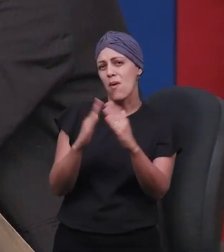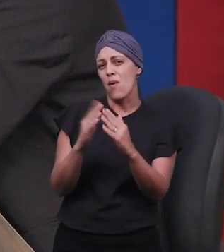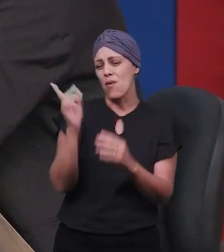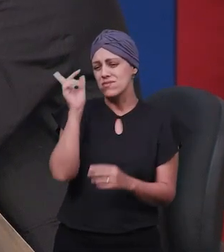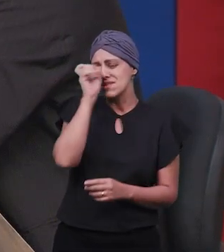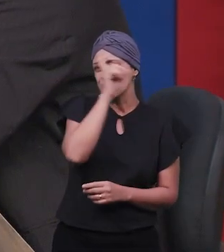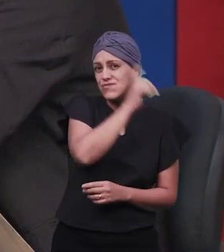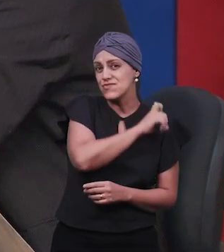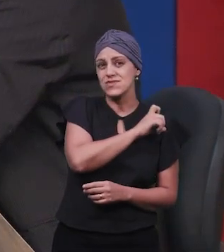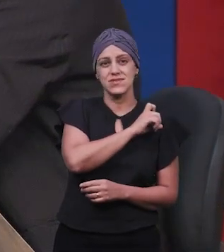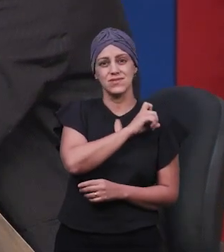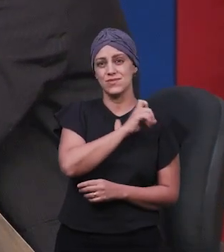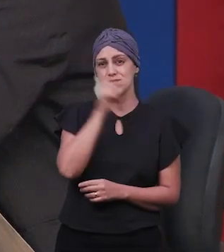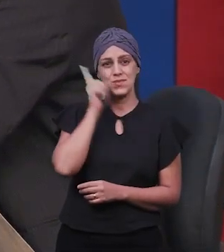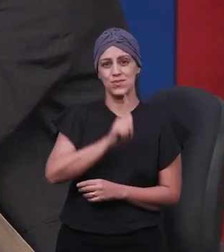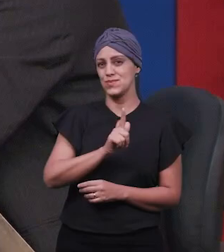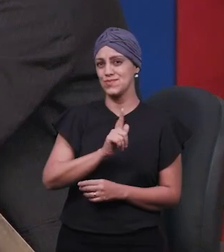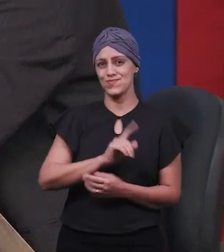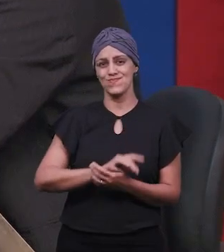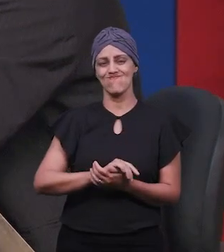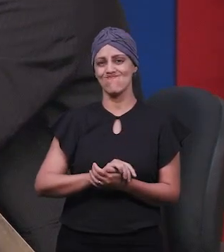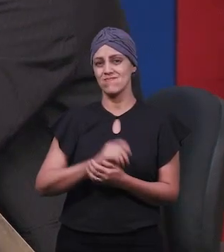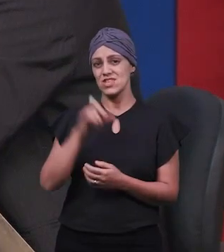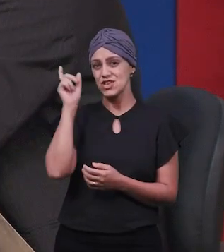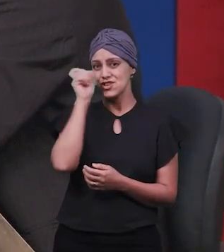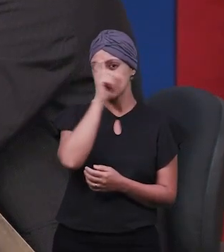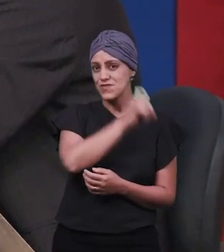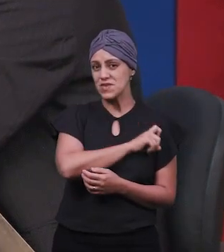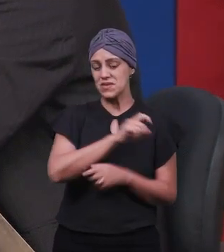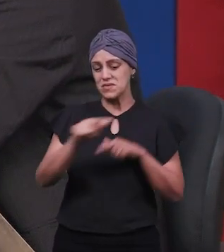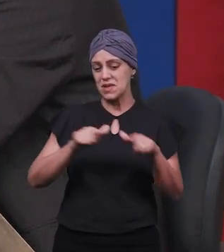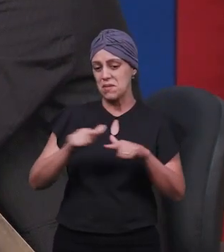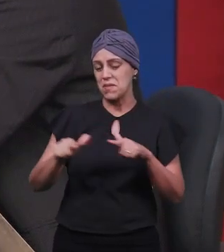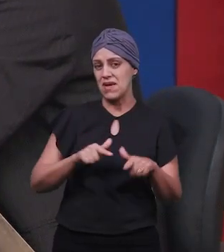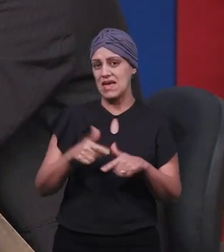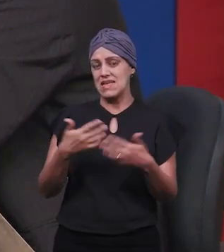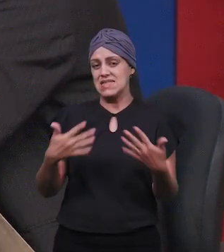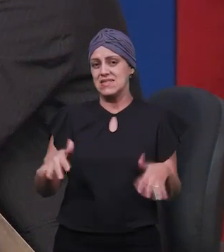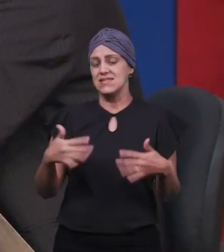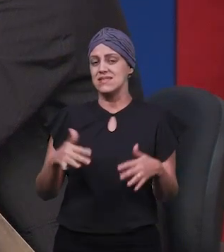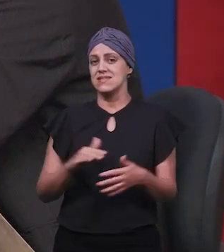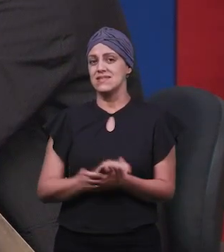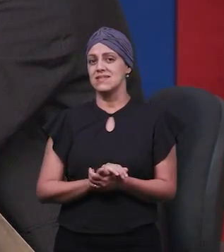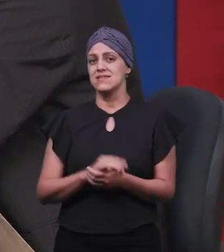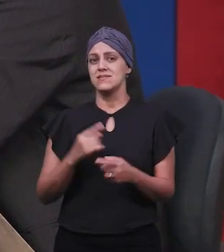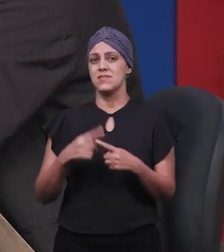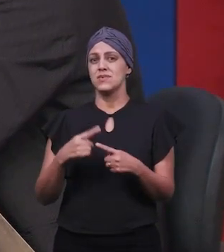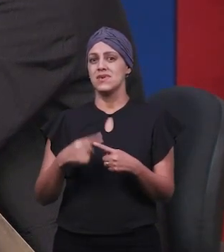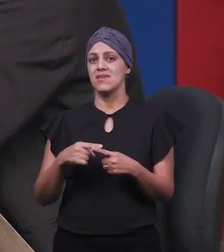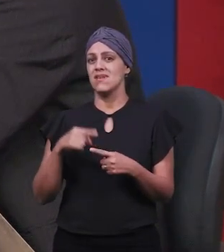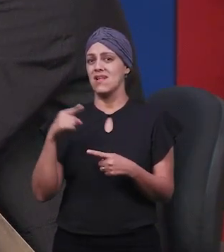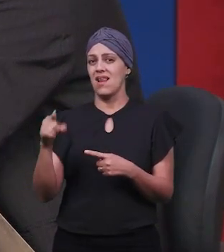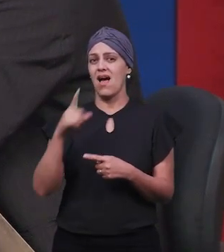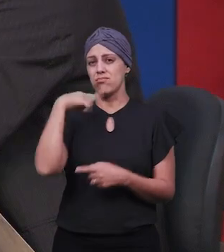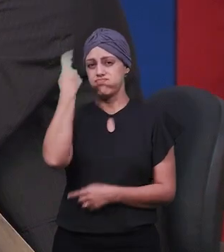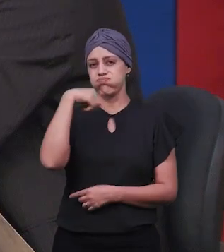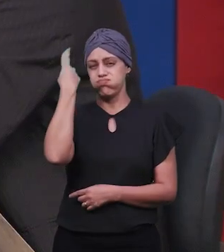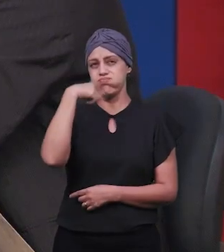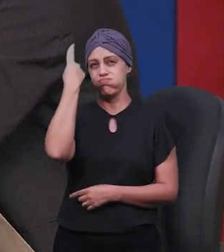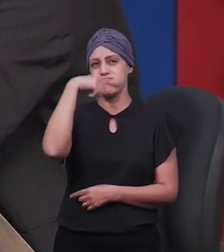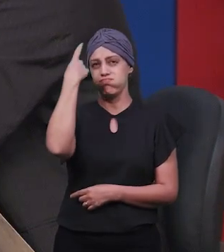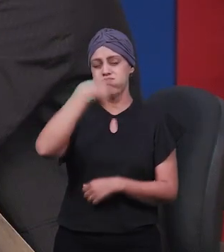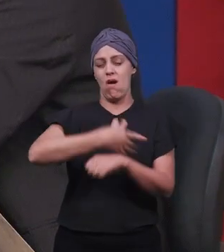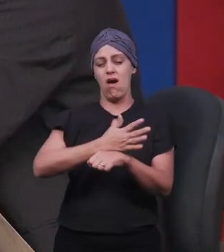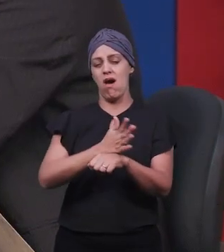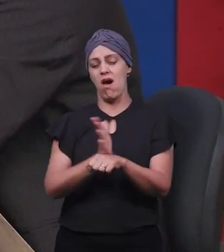moradia, segundo ela, estava muito difícil moradia, muito difícil o trabalho, porque é muito carga horária, né,